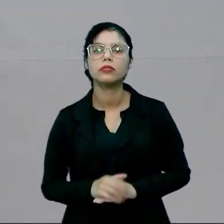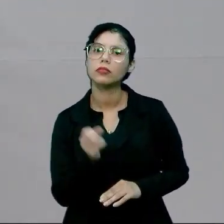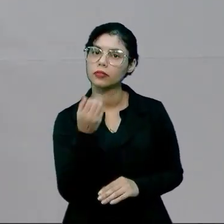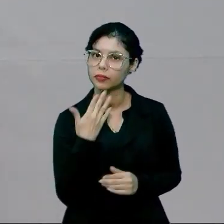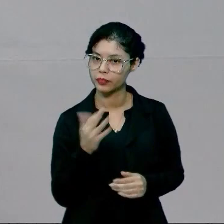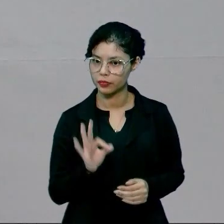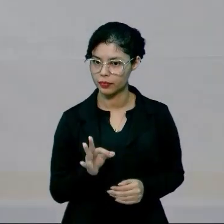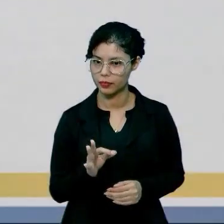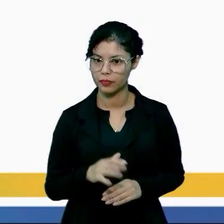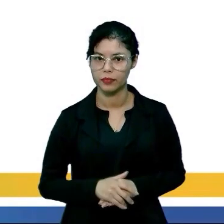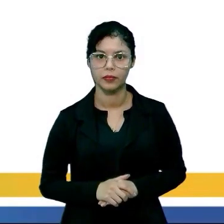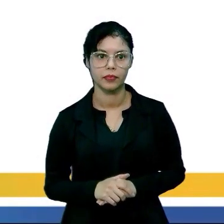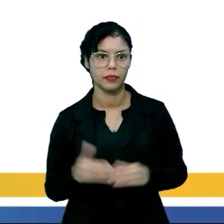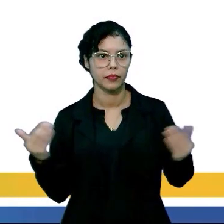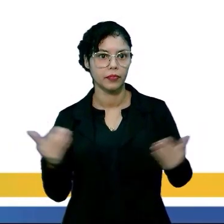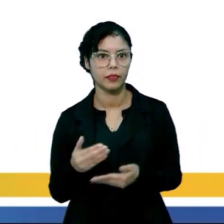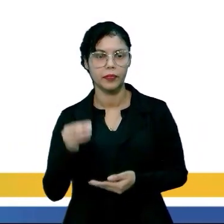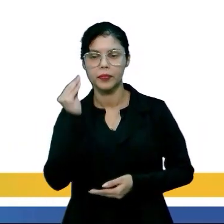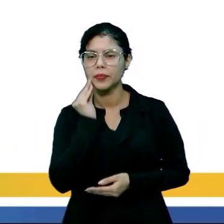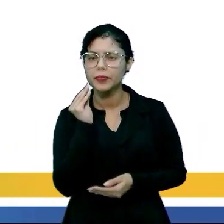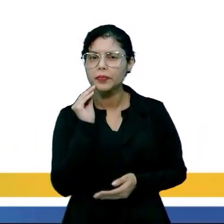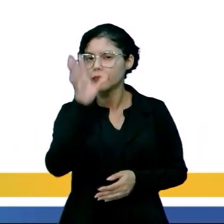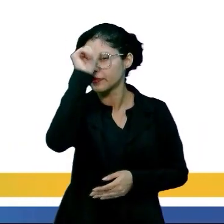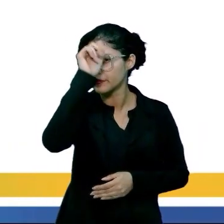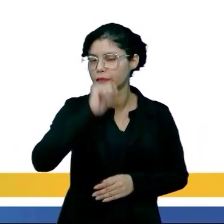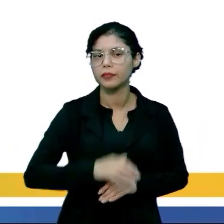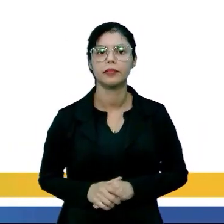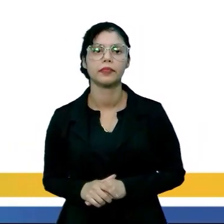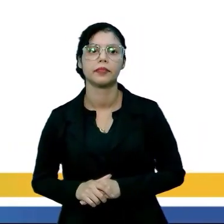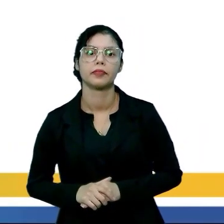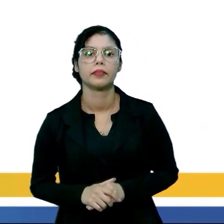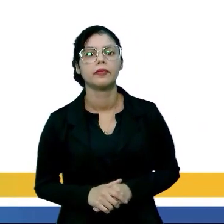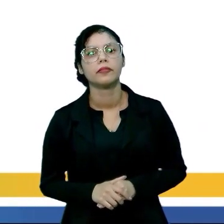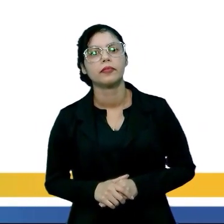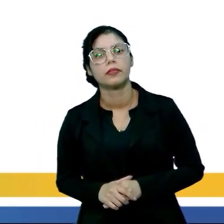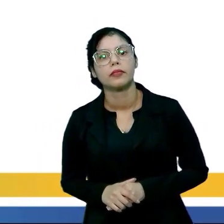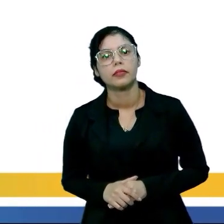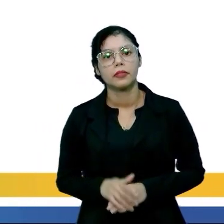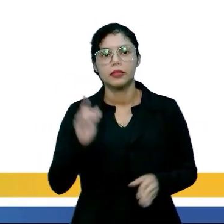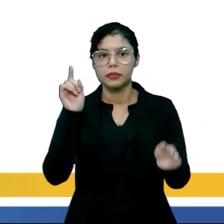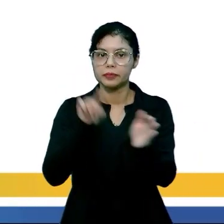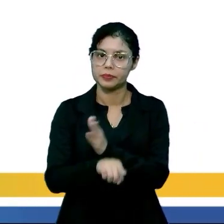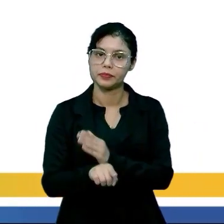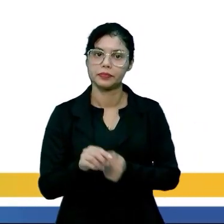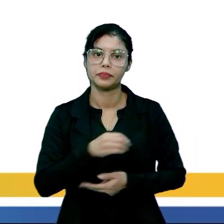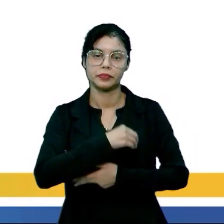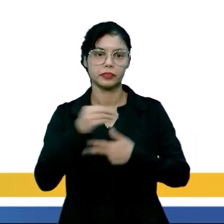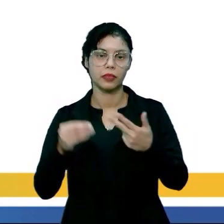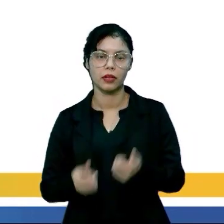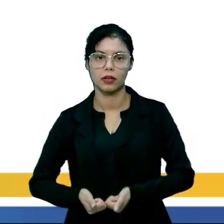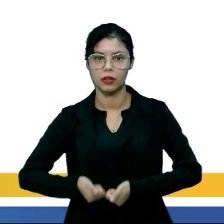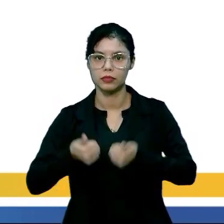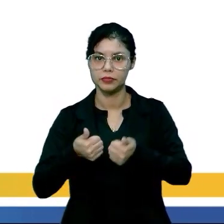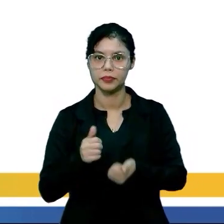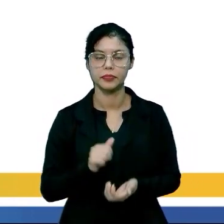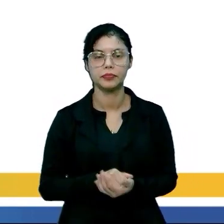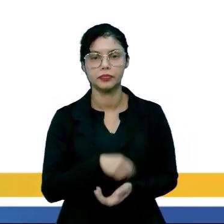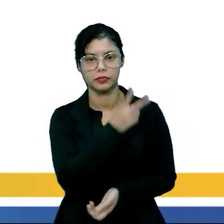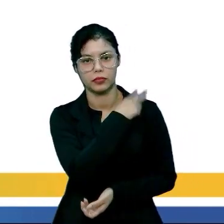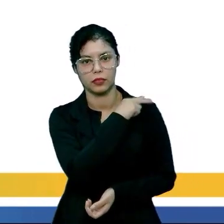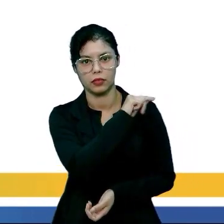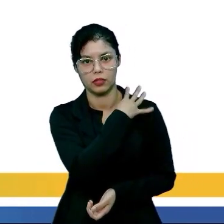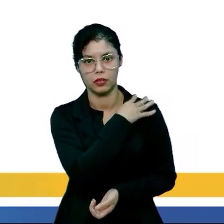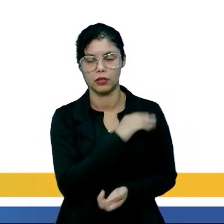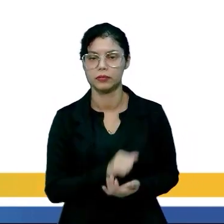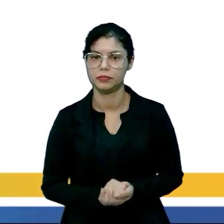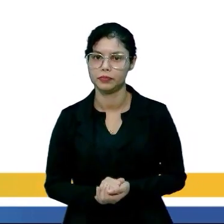certo? Agora, vamos testar seus conhecimentos? Olha só, isso é uma questão do Aprova Enem, lá que